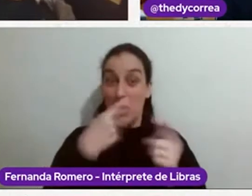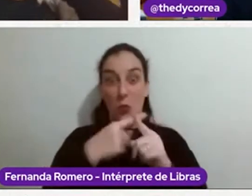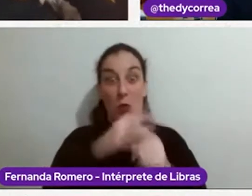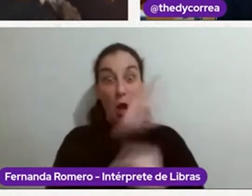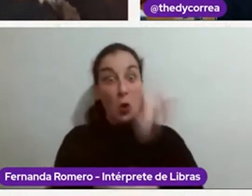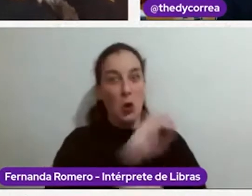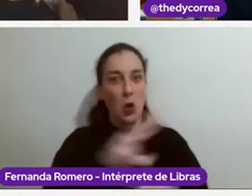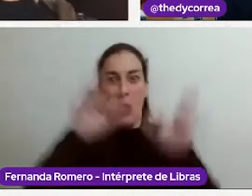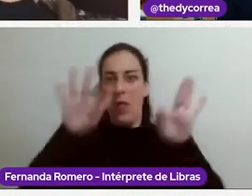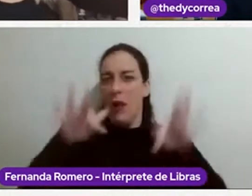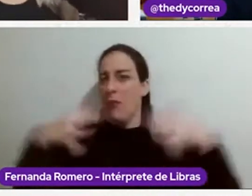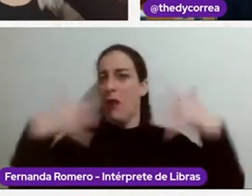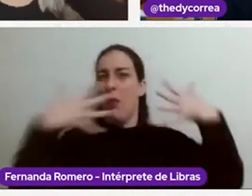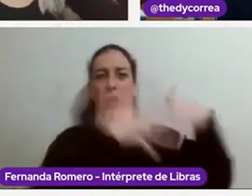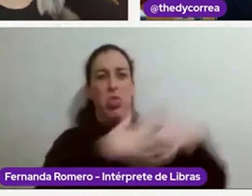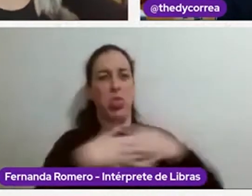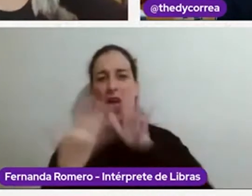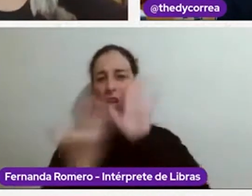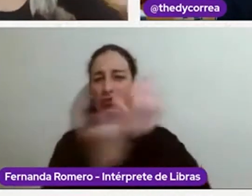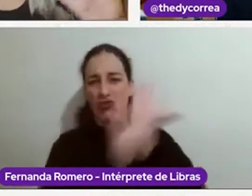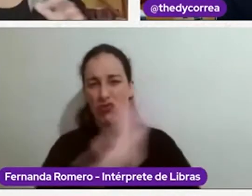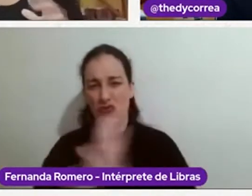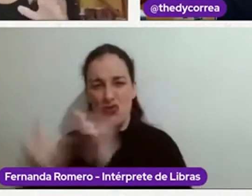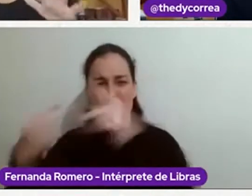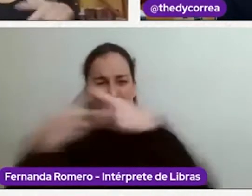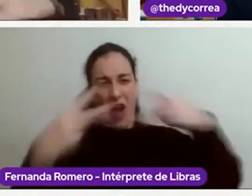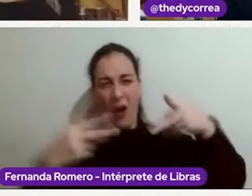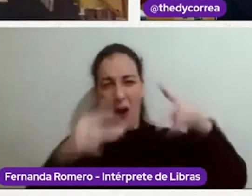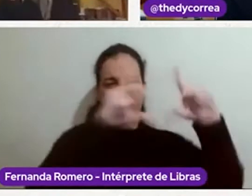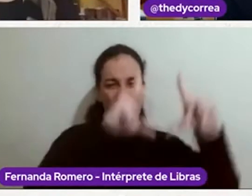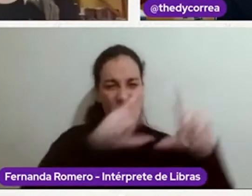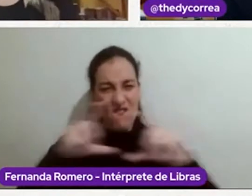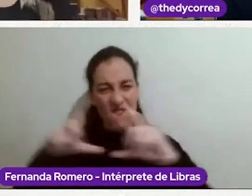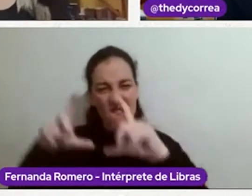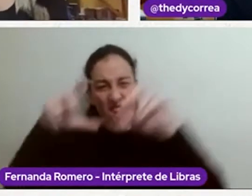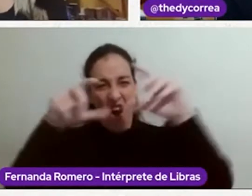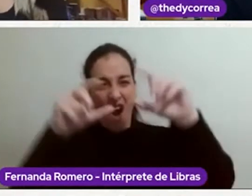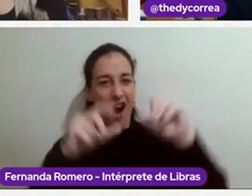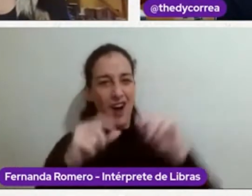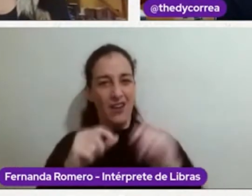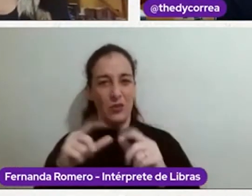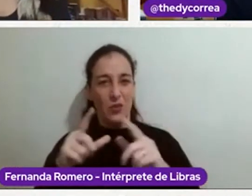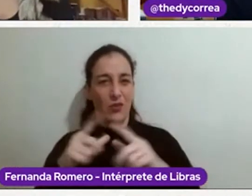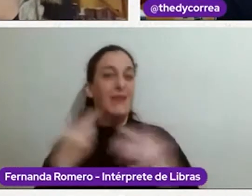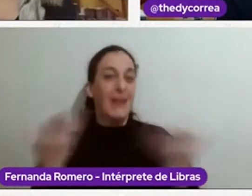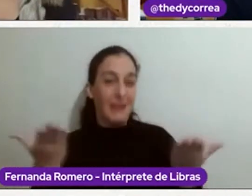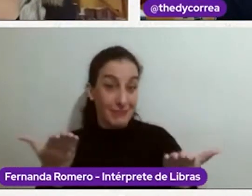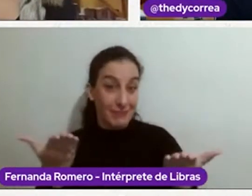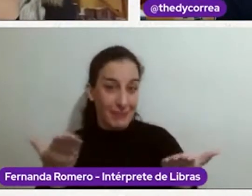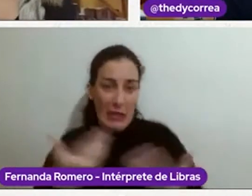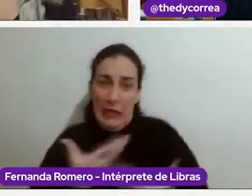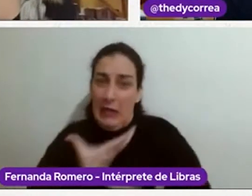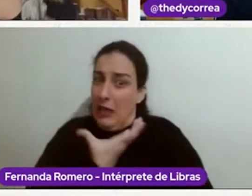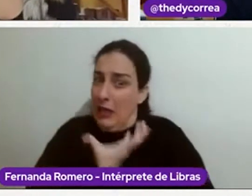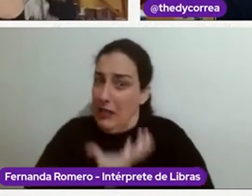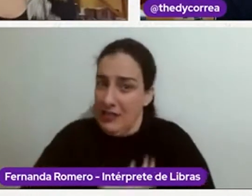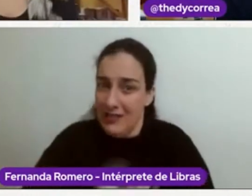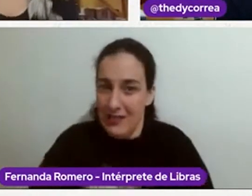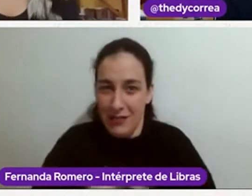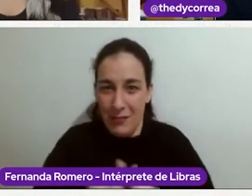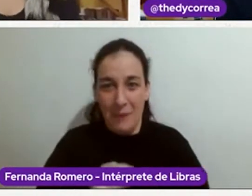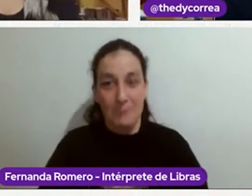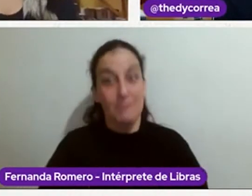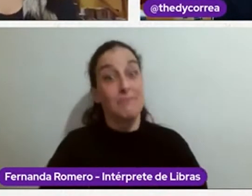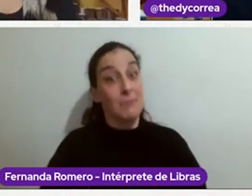aquela confusão, tá desmontando, tira foto, é imprensa, é fã, e vai, é verdade. E cansado, e tem uma coisa que Nenhum de Nós